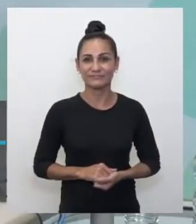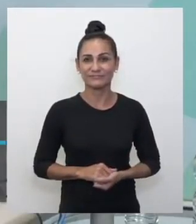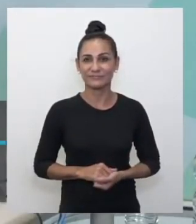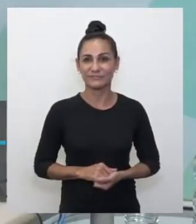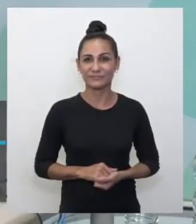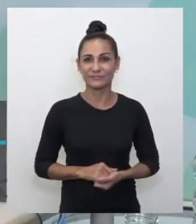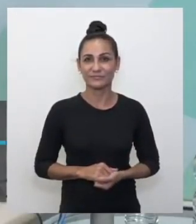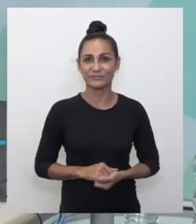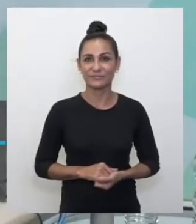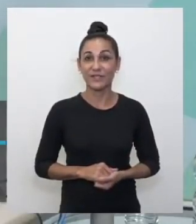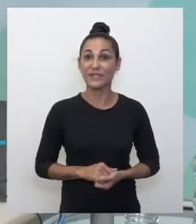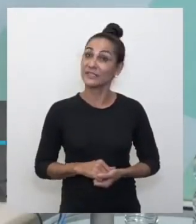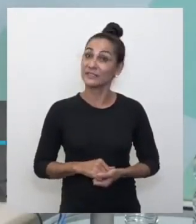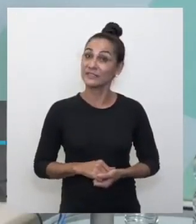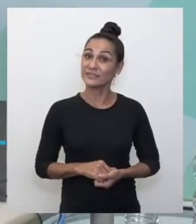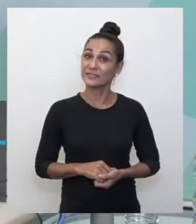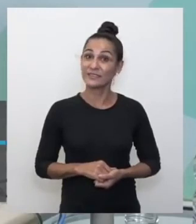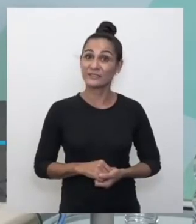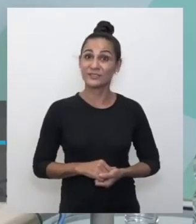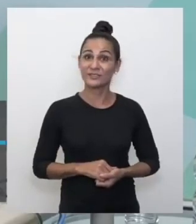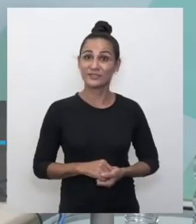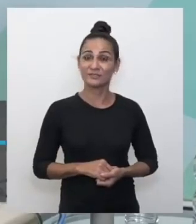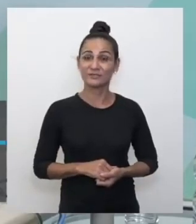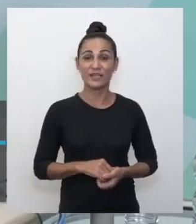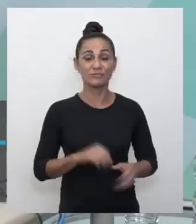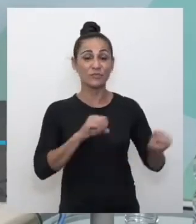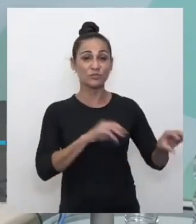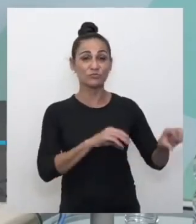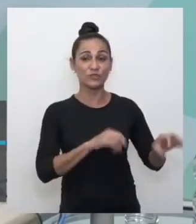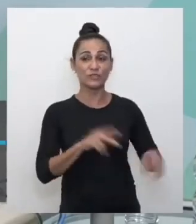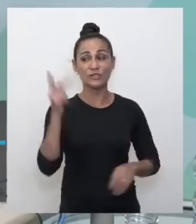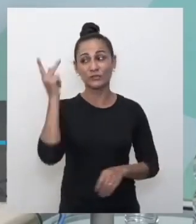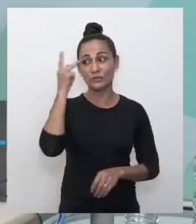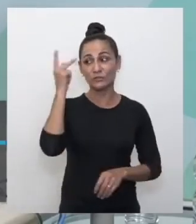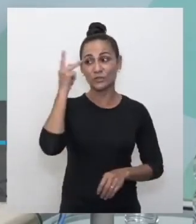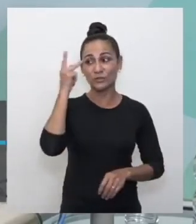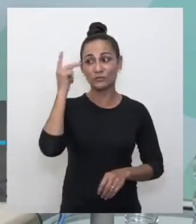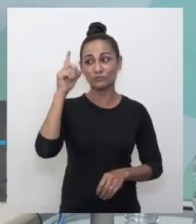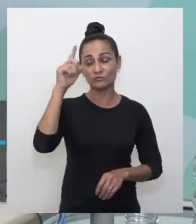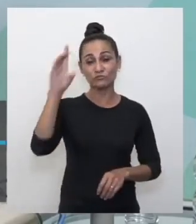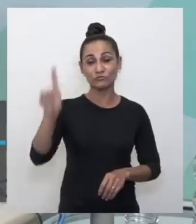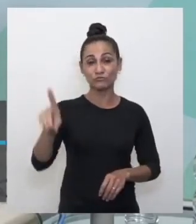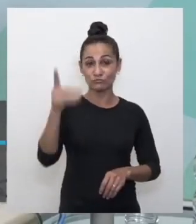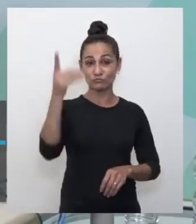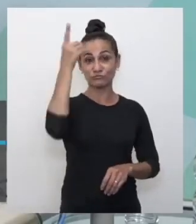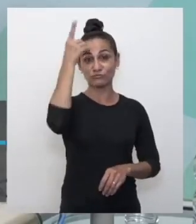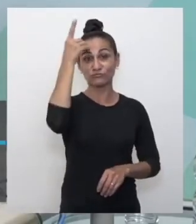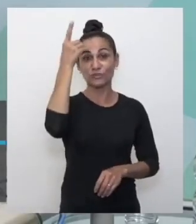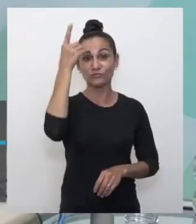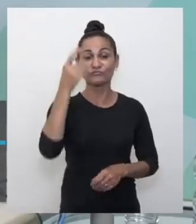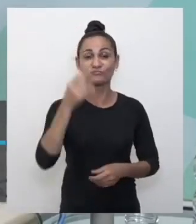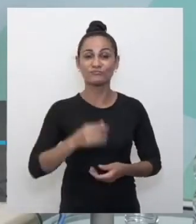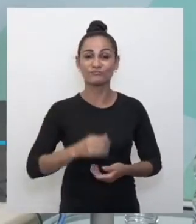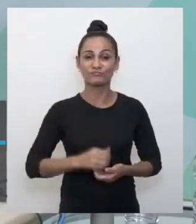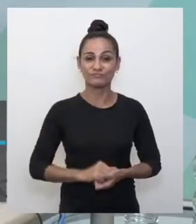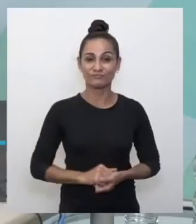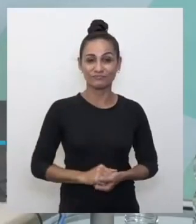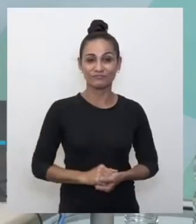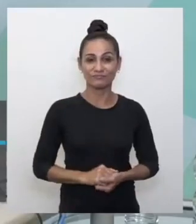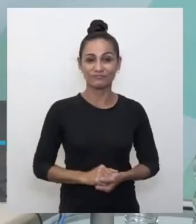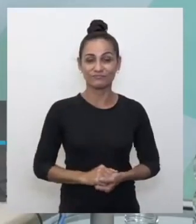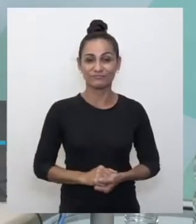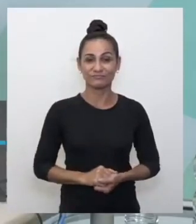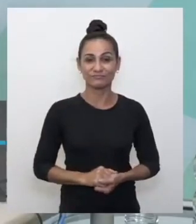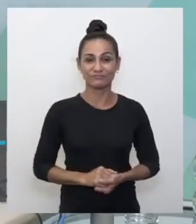de Talentos da Educação de São Paulo, and you enroll there, and you send a short class, and then you can work with us. You'll be the teacher